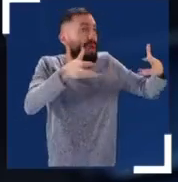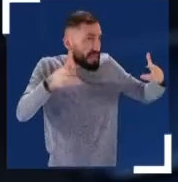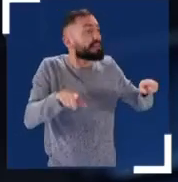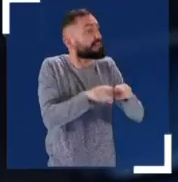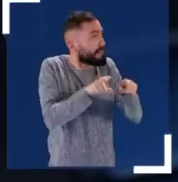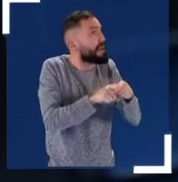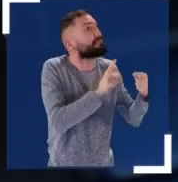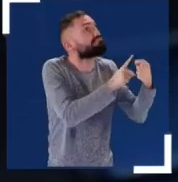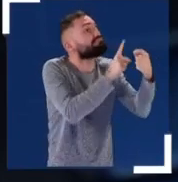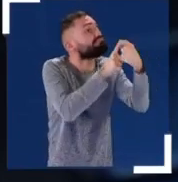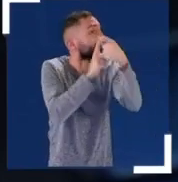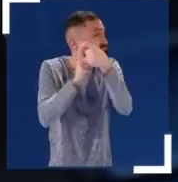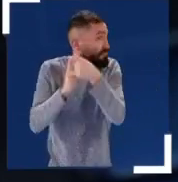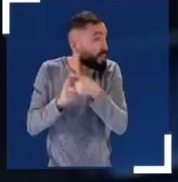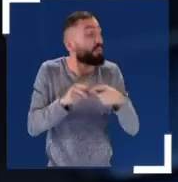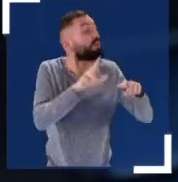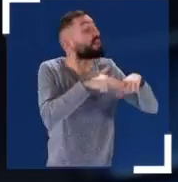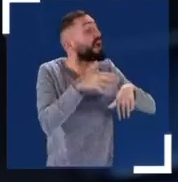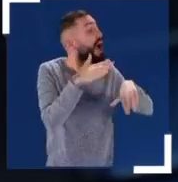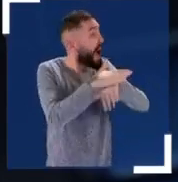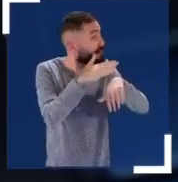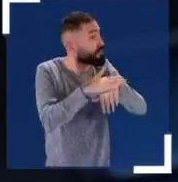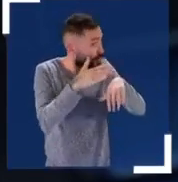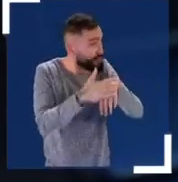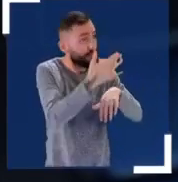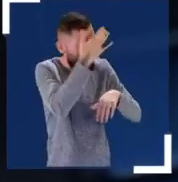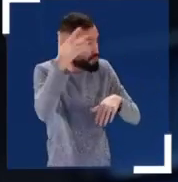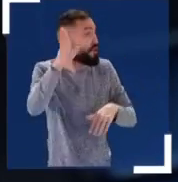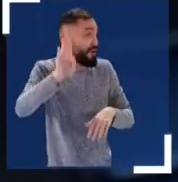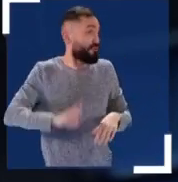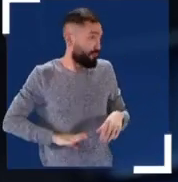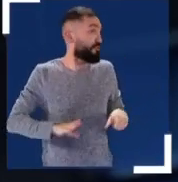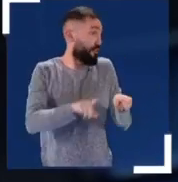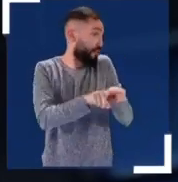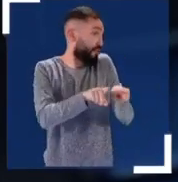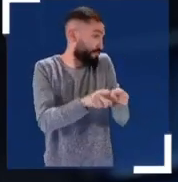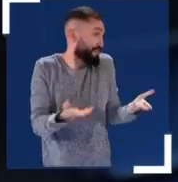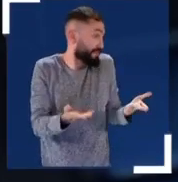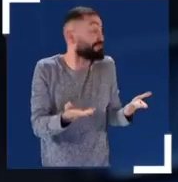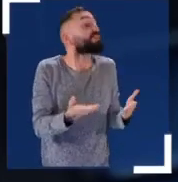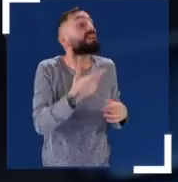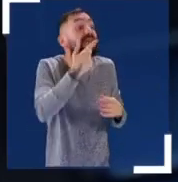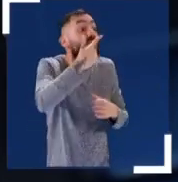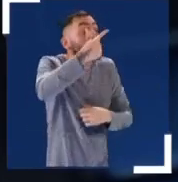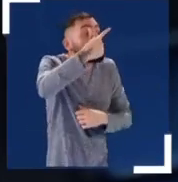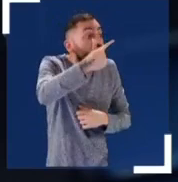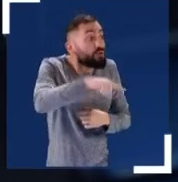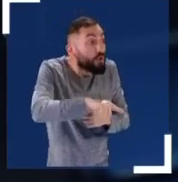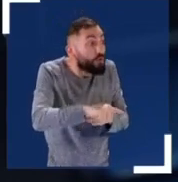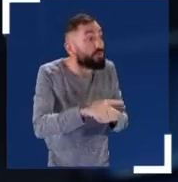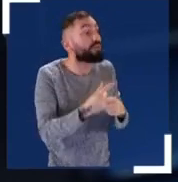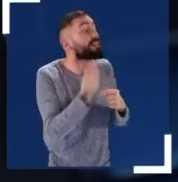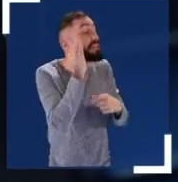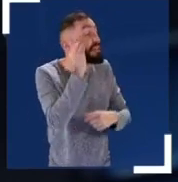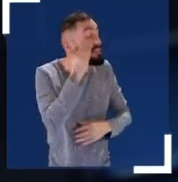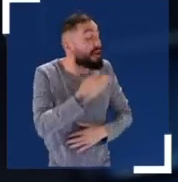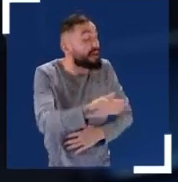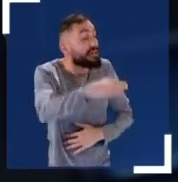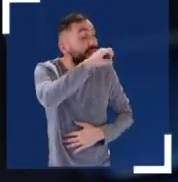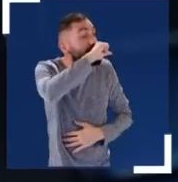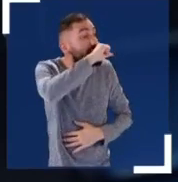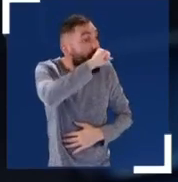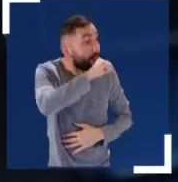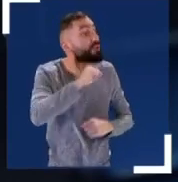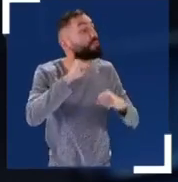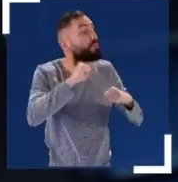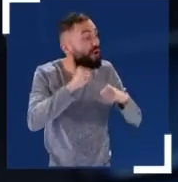lugares, porque à noite as pessoas também têm necessidade. E eu repito que a possibilidade de abrir aos finais de semana vai fazer com que as